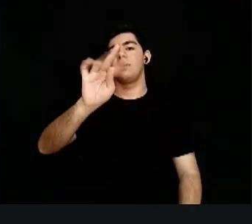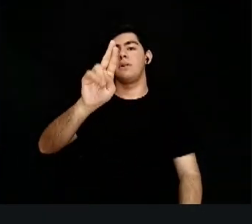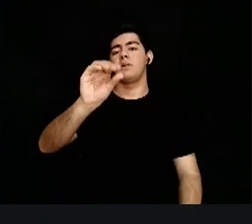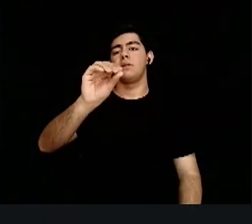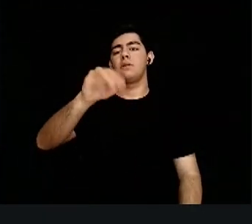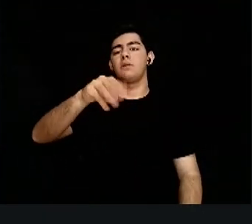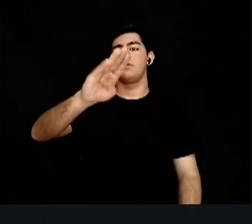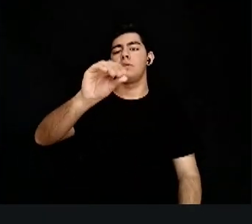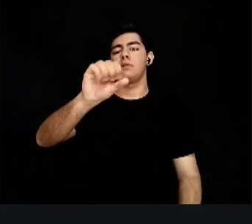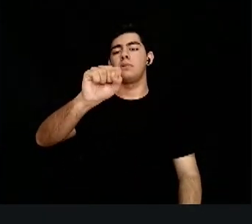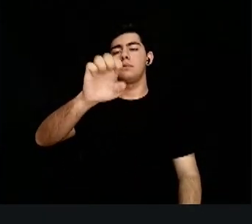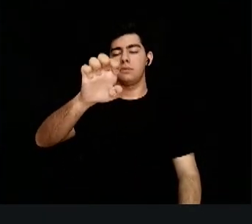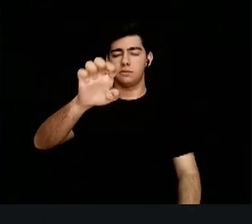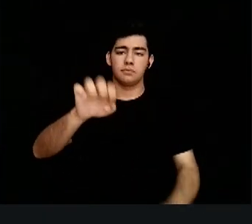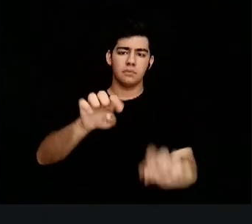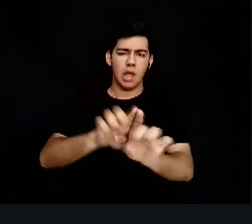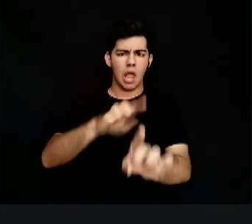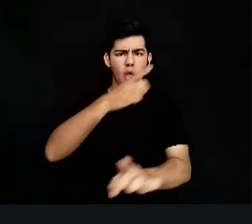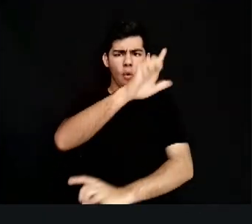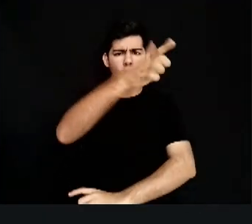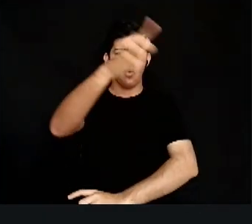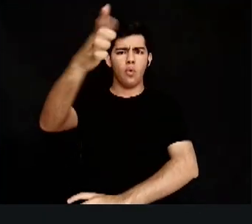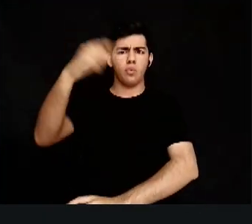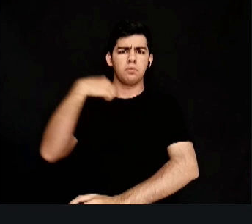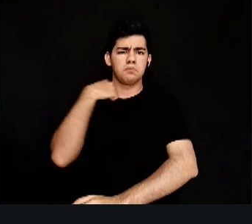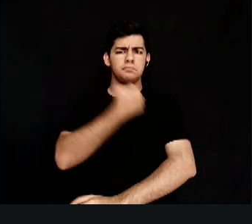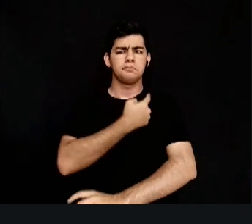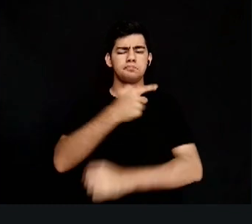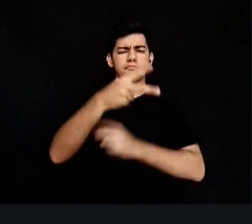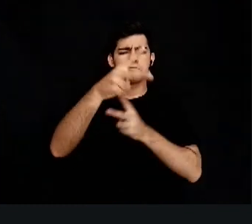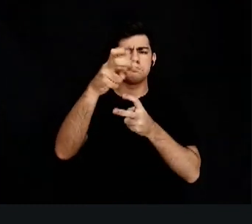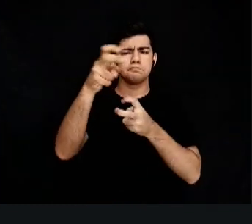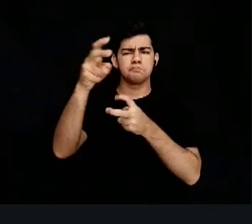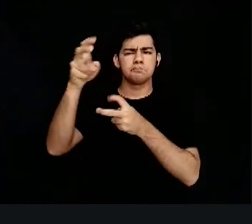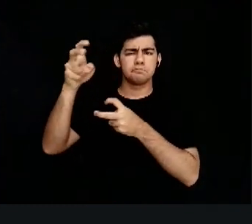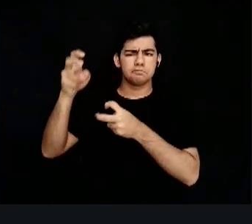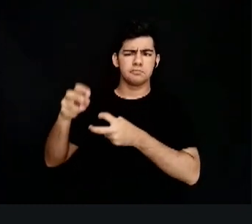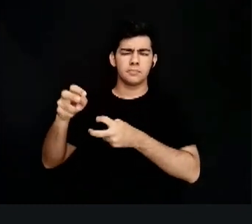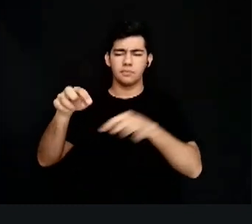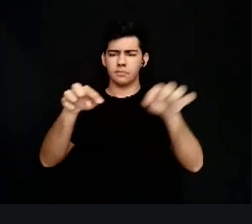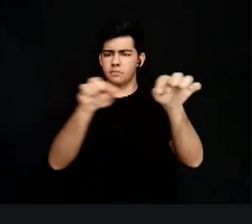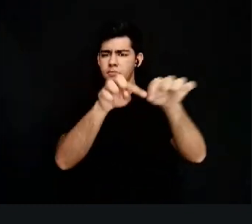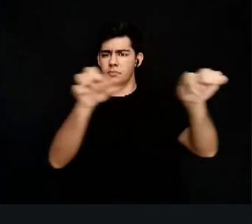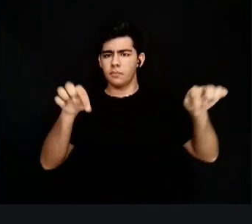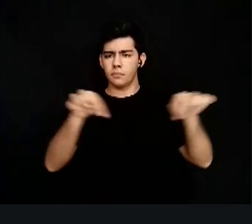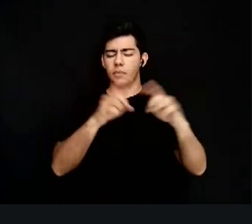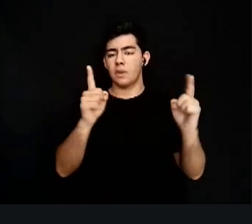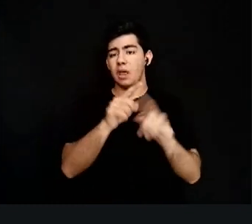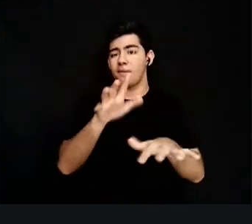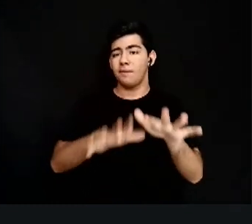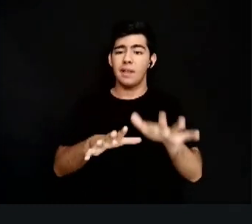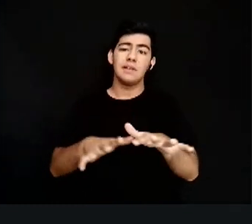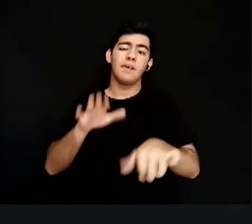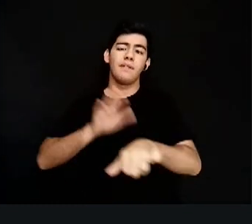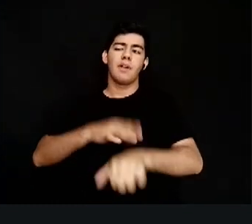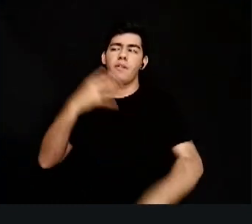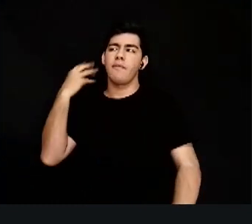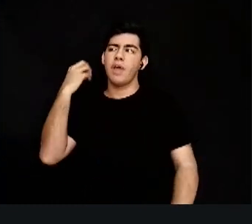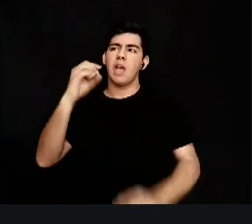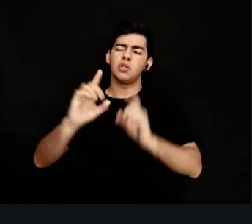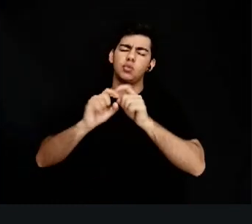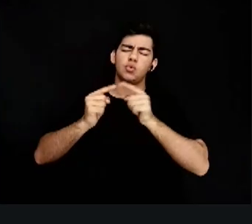a trombose venosa profunda. Outros casos que a gente vê no consultório também, depois de viagens